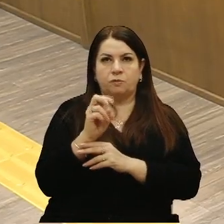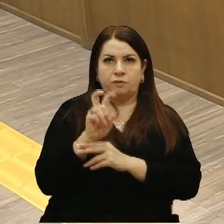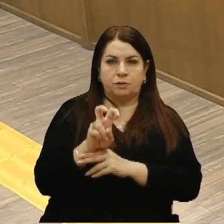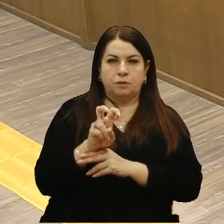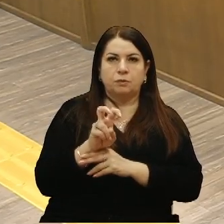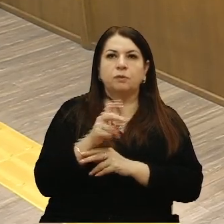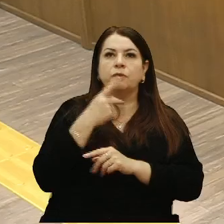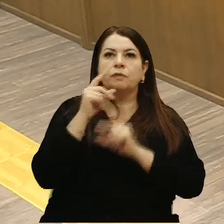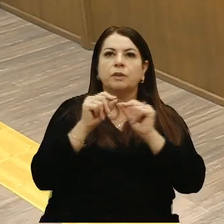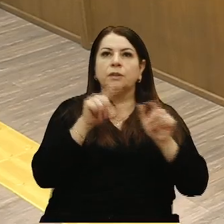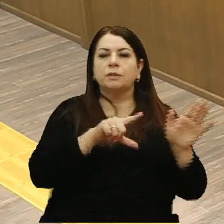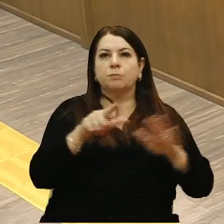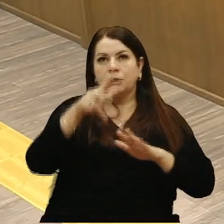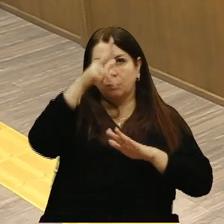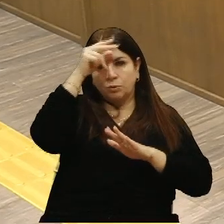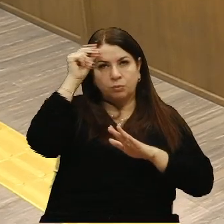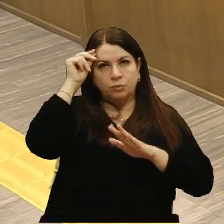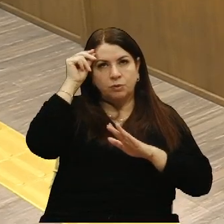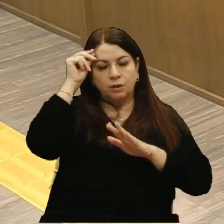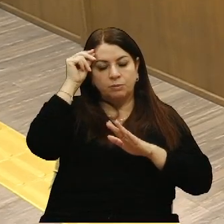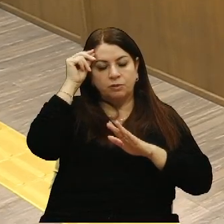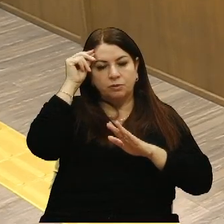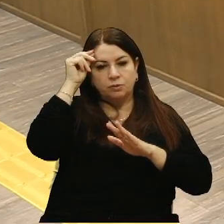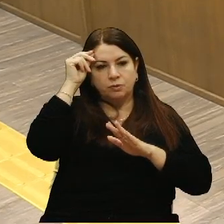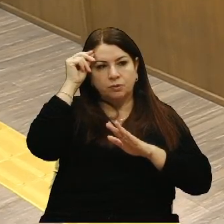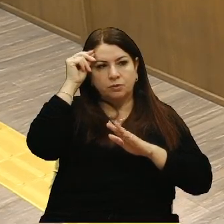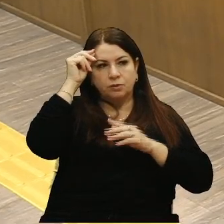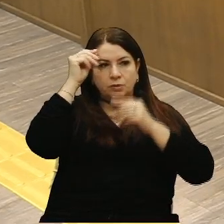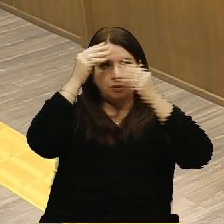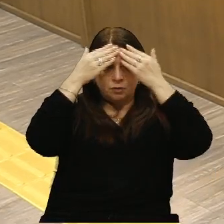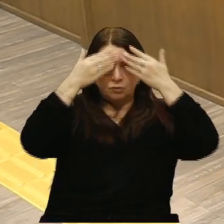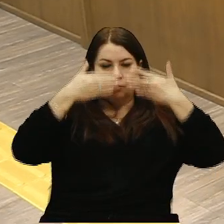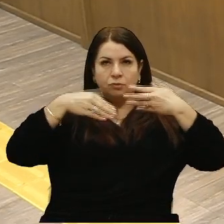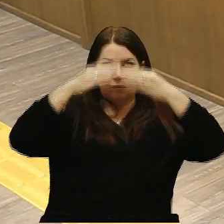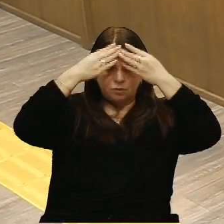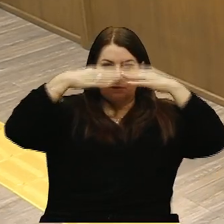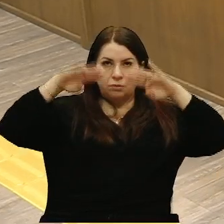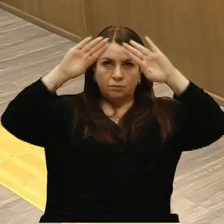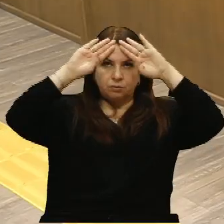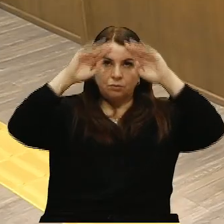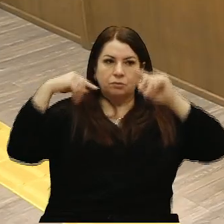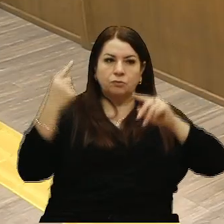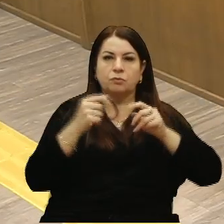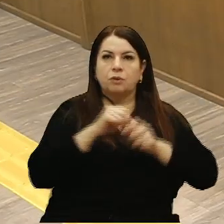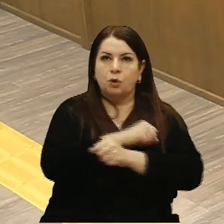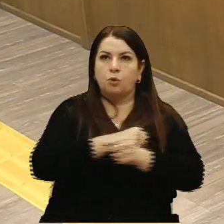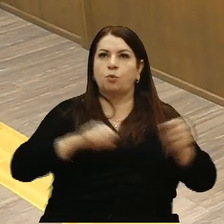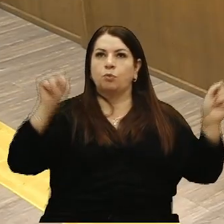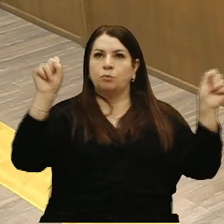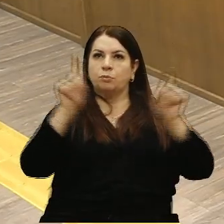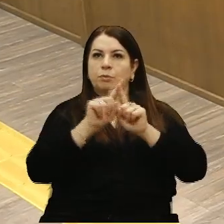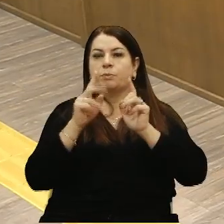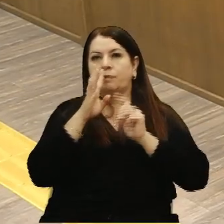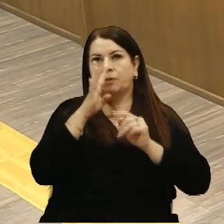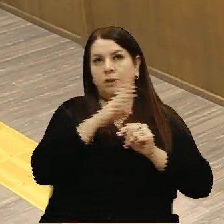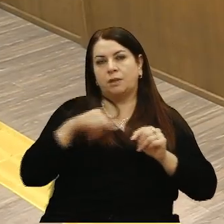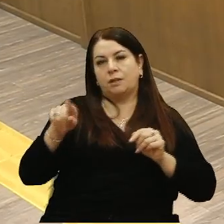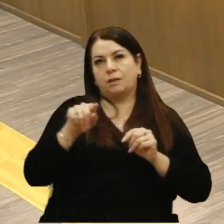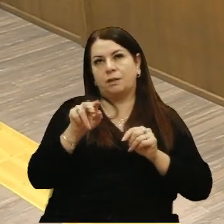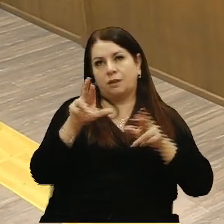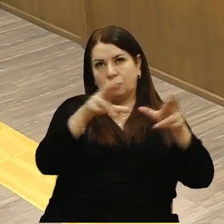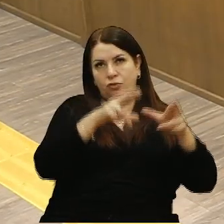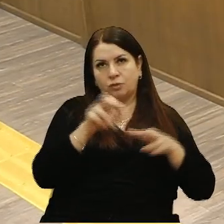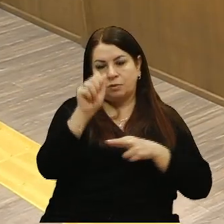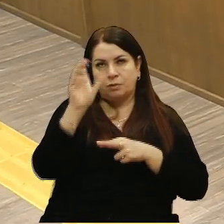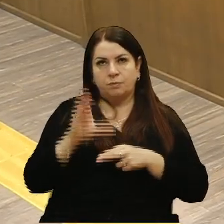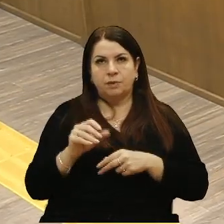que trata da Semana Municipal do Orixá Ogum, só para prestigiar as pessoas que são aqui de religião de matriz africana. Saudar aqui